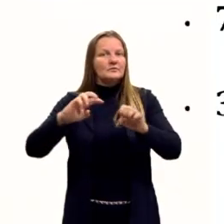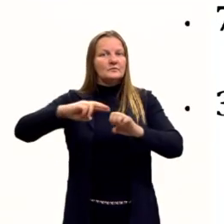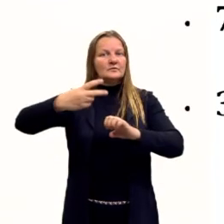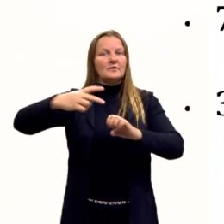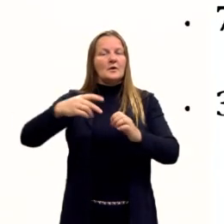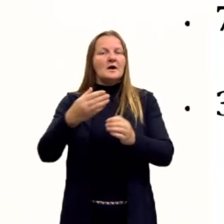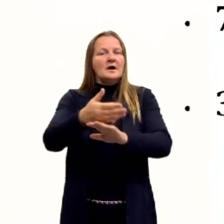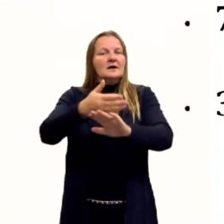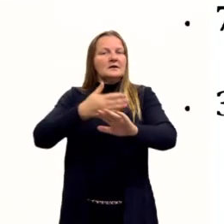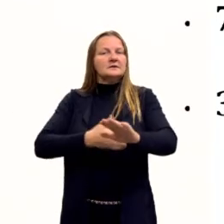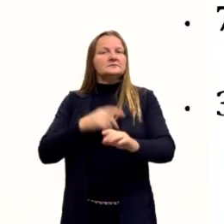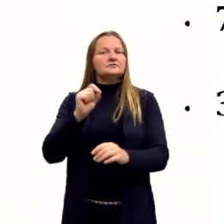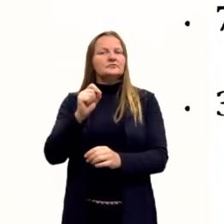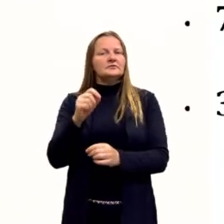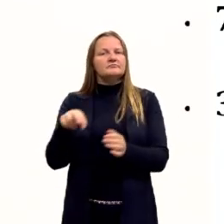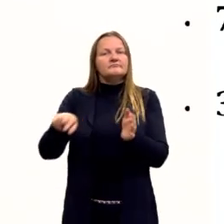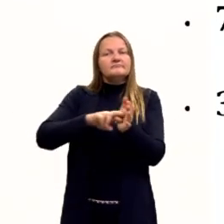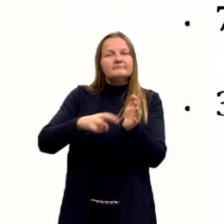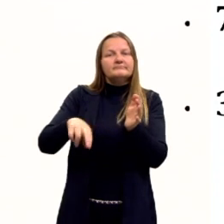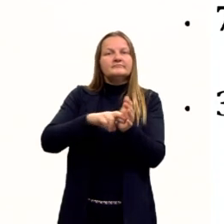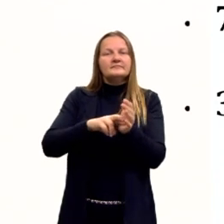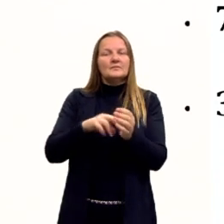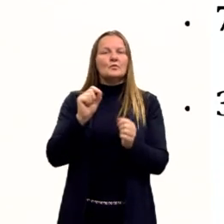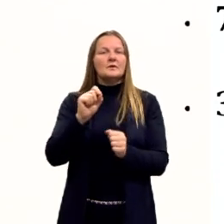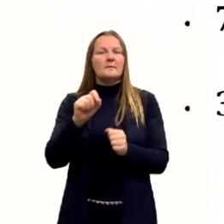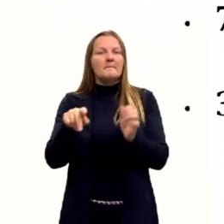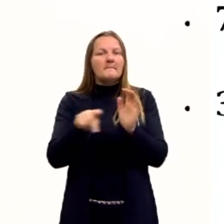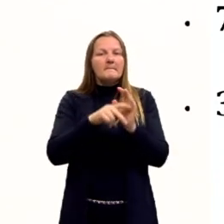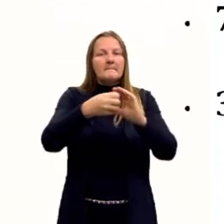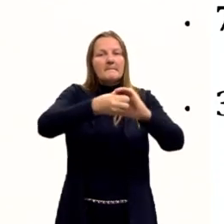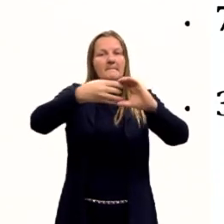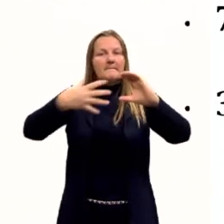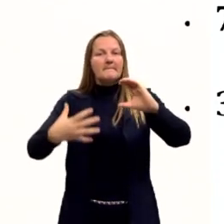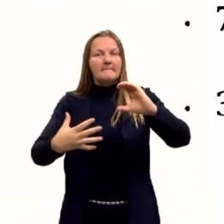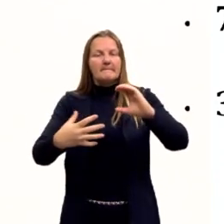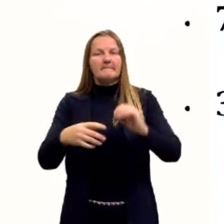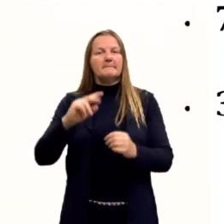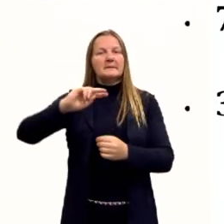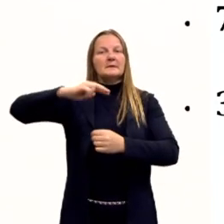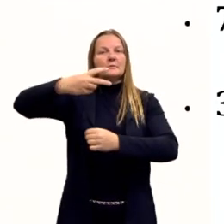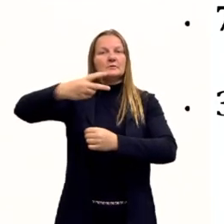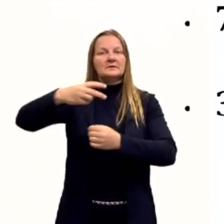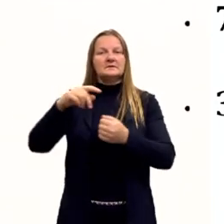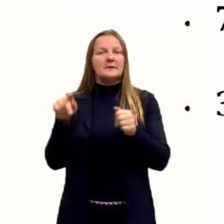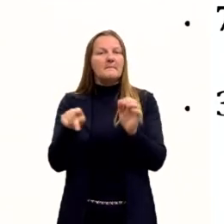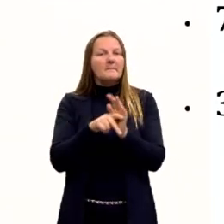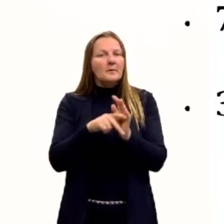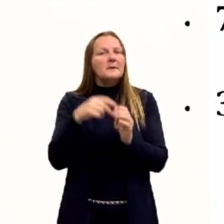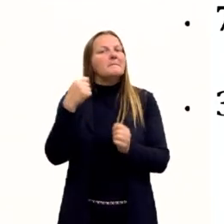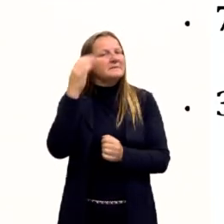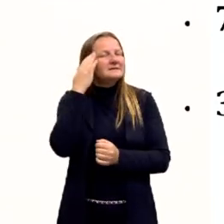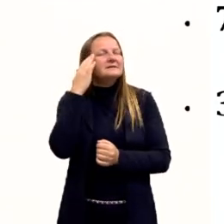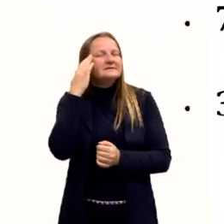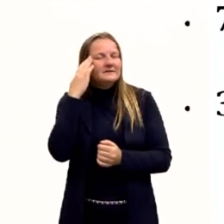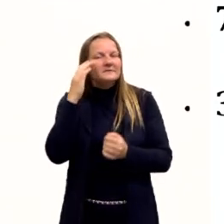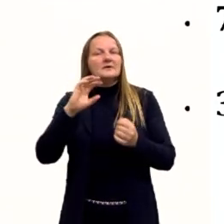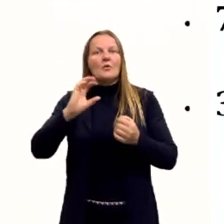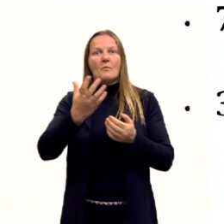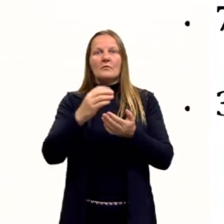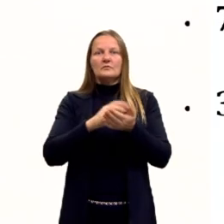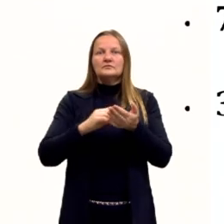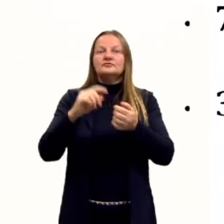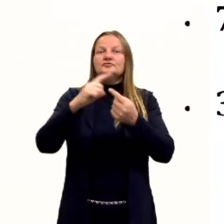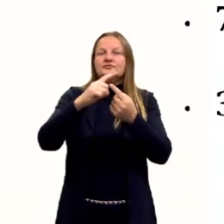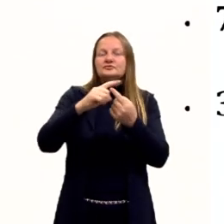antes nós vamos rever as principais propriedades da potenciação que são essenciais para resolução